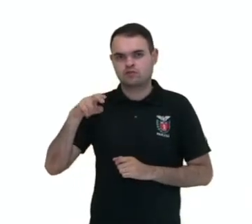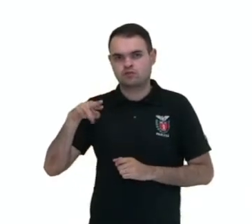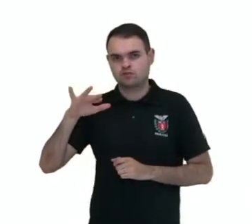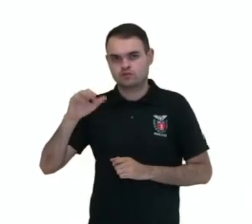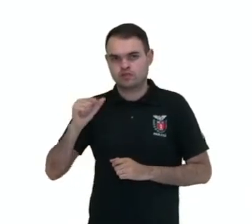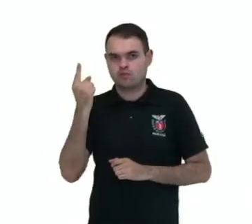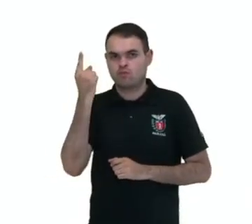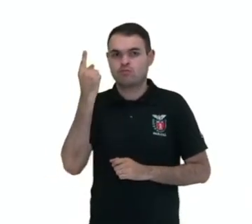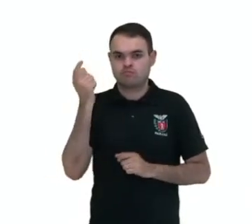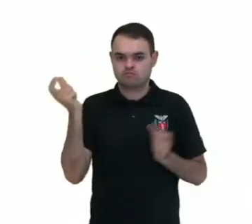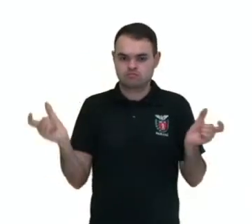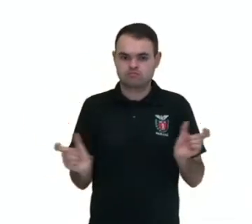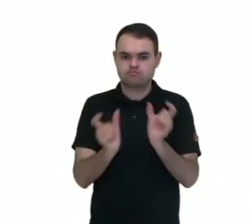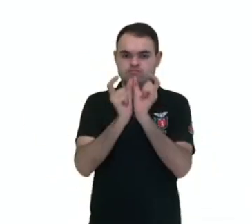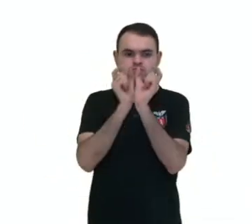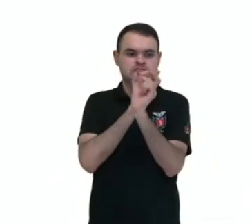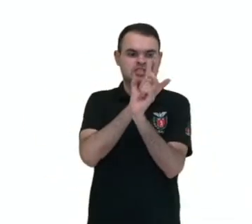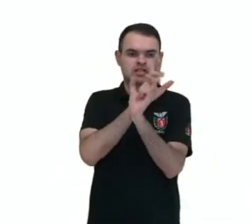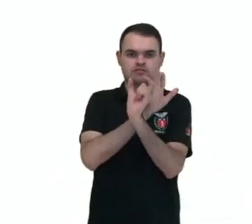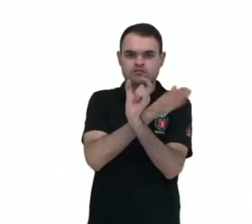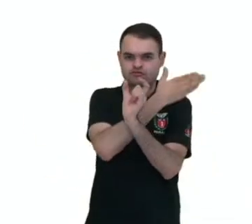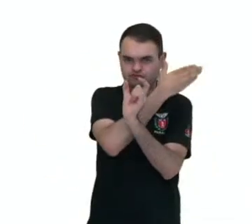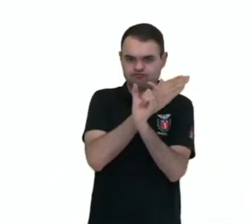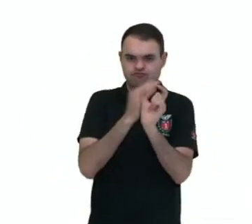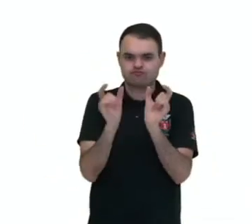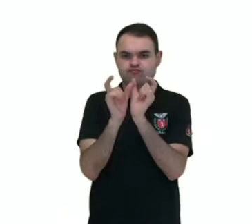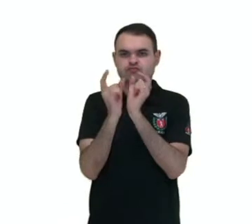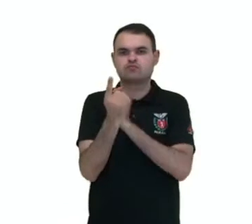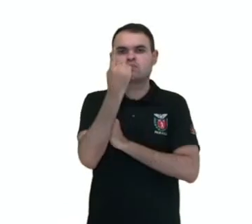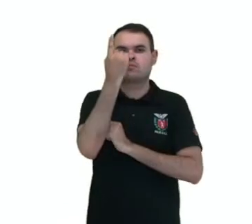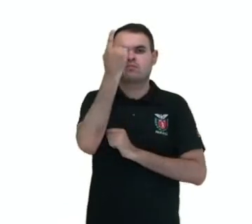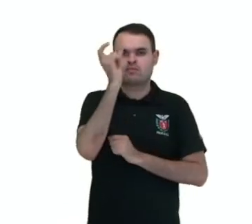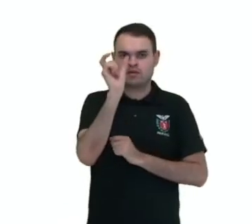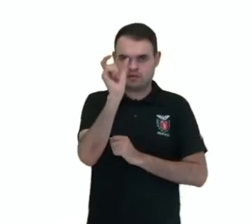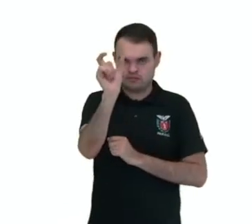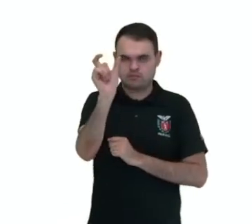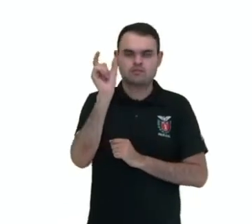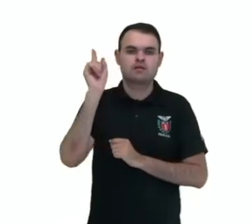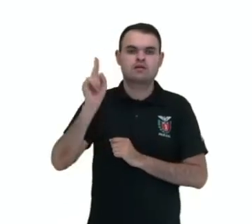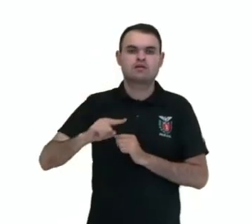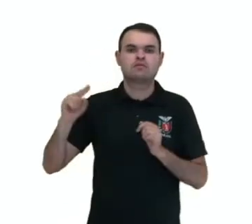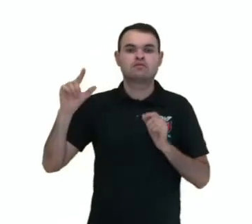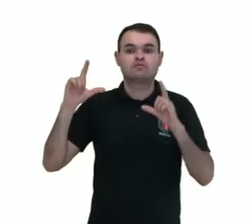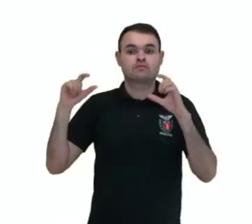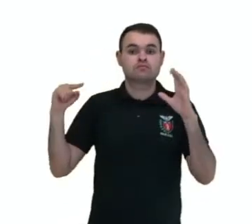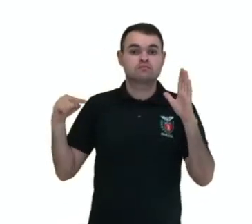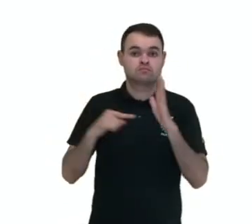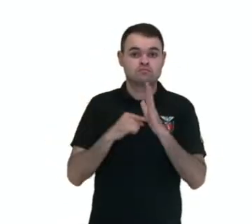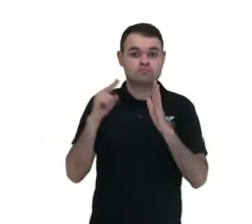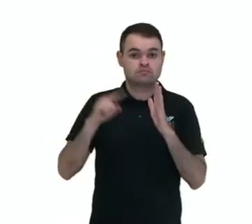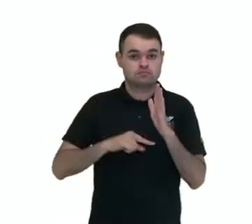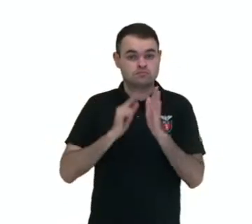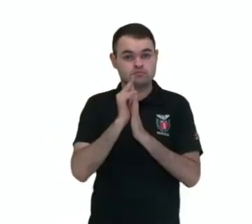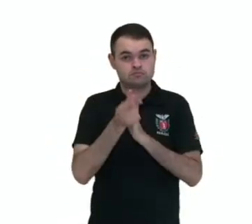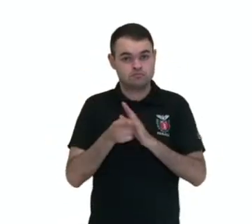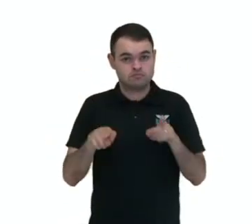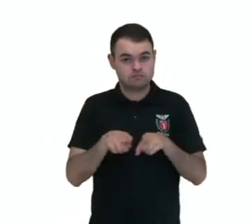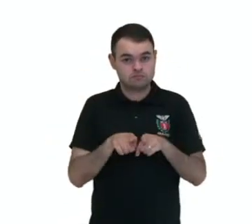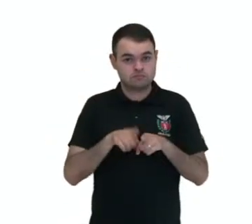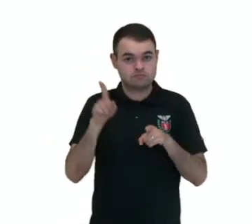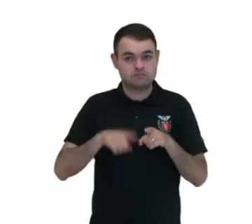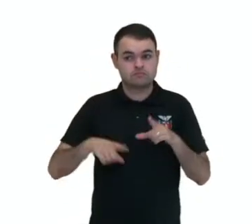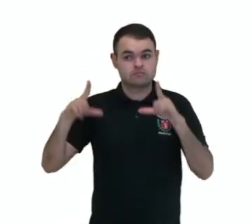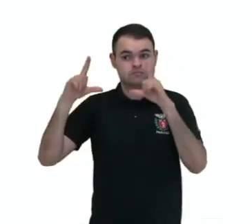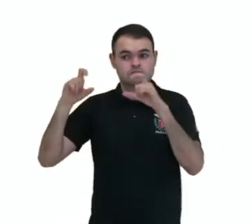única palavra, fotodenúncia. É um gênero jornalístico midiático e, como o próprio nome diz, é uma foto